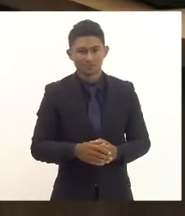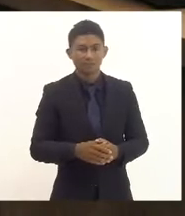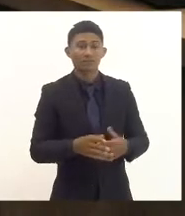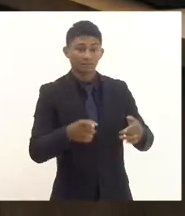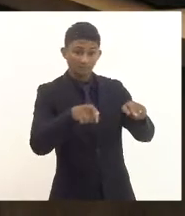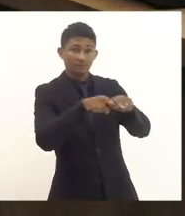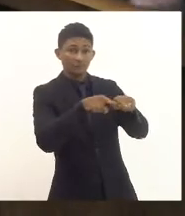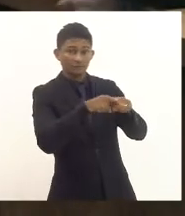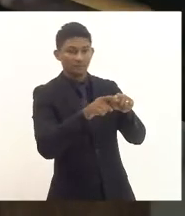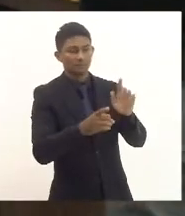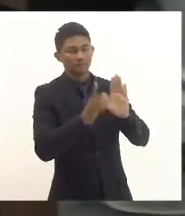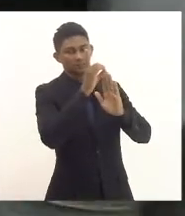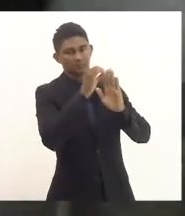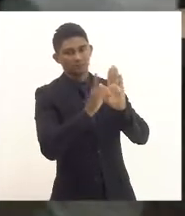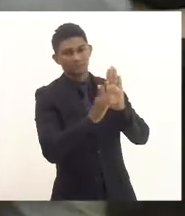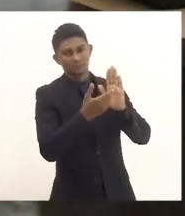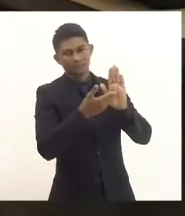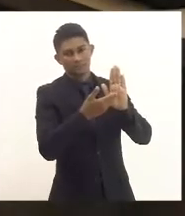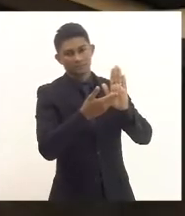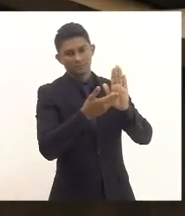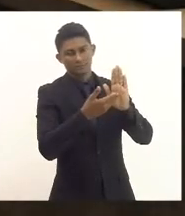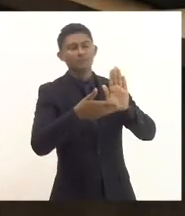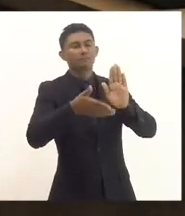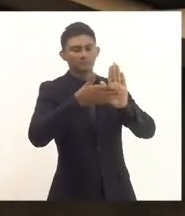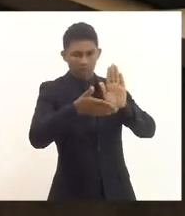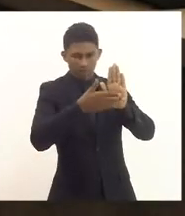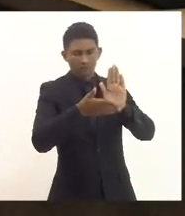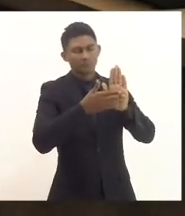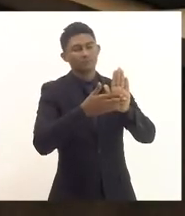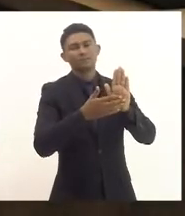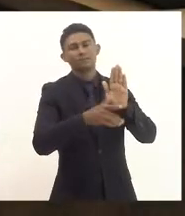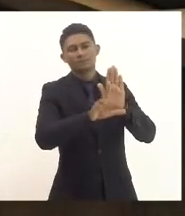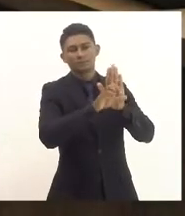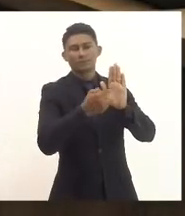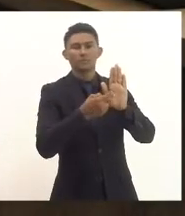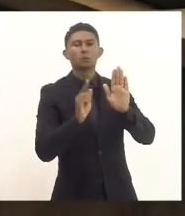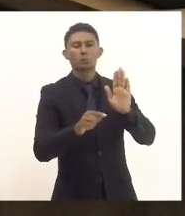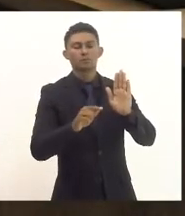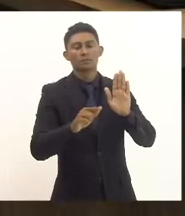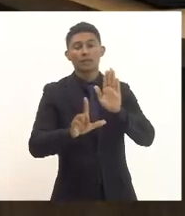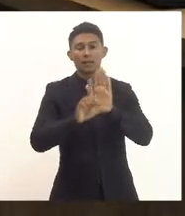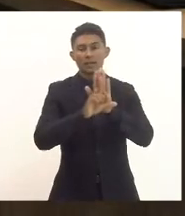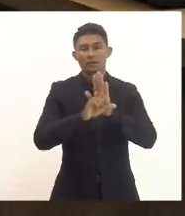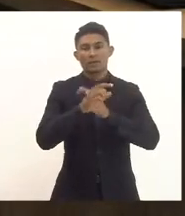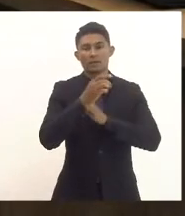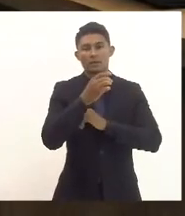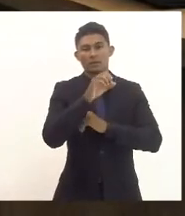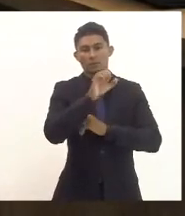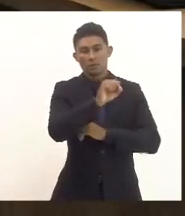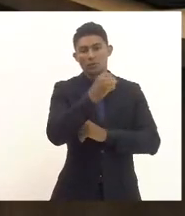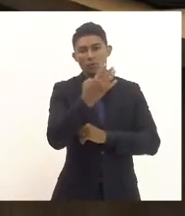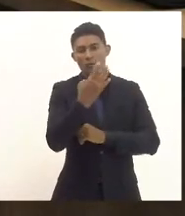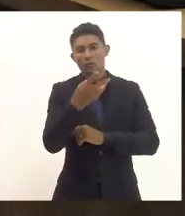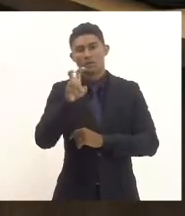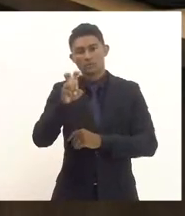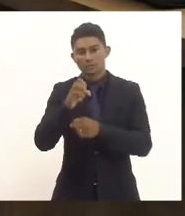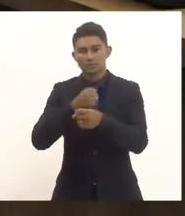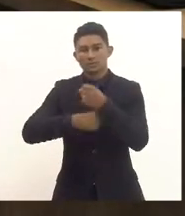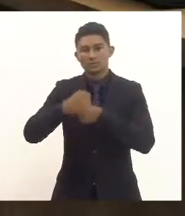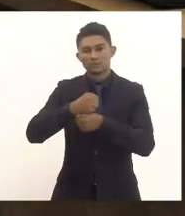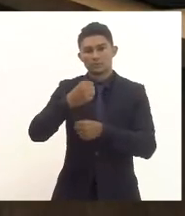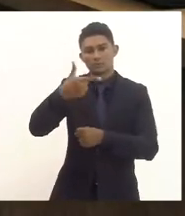incluído no decreto tem cruz na na própria legislação o comprimento da lei 8445 de 19